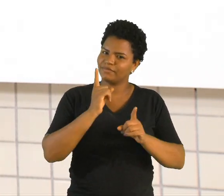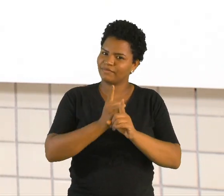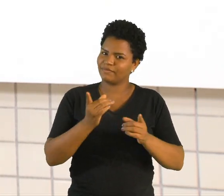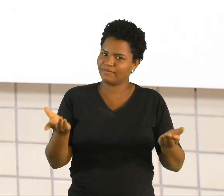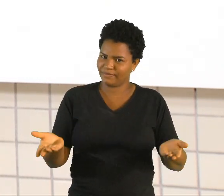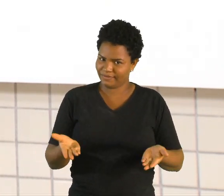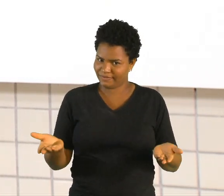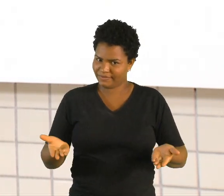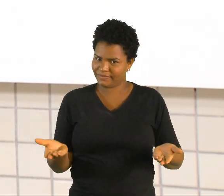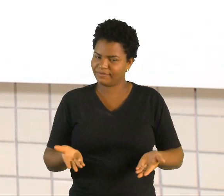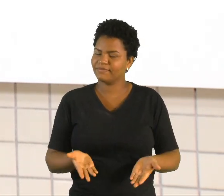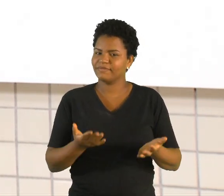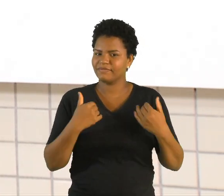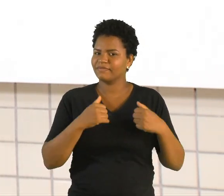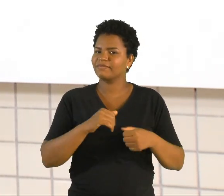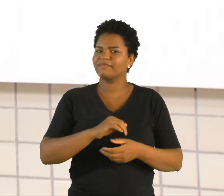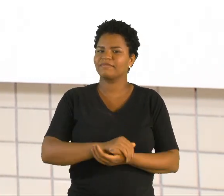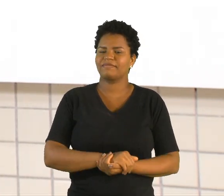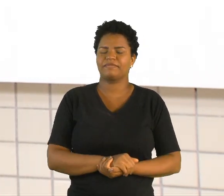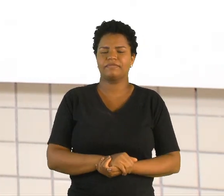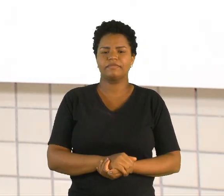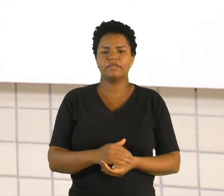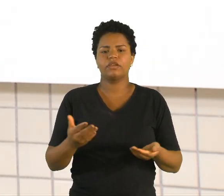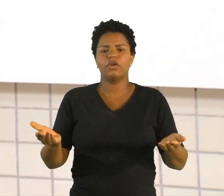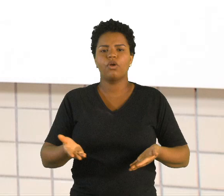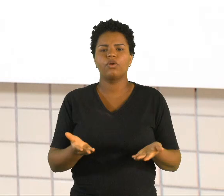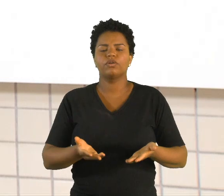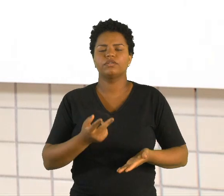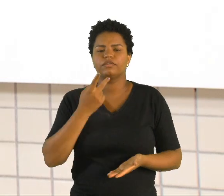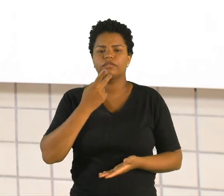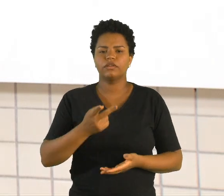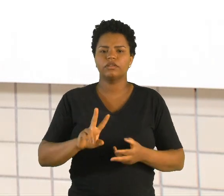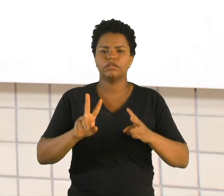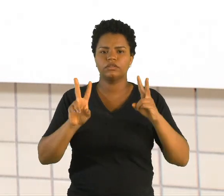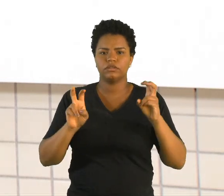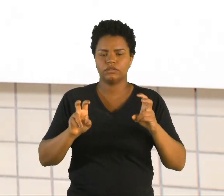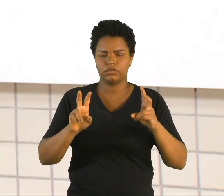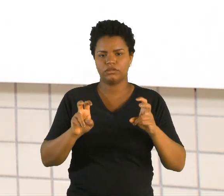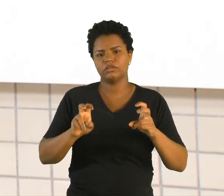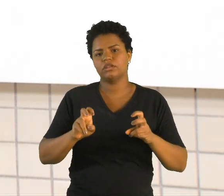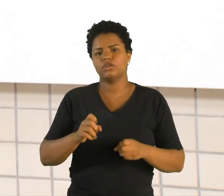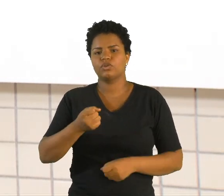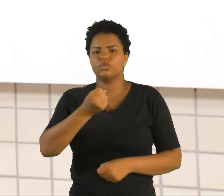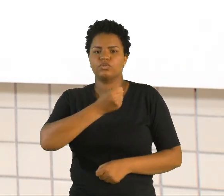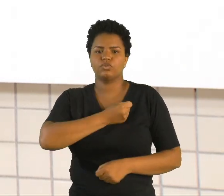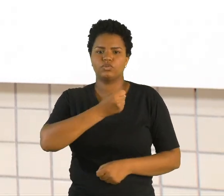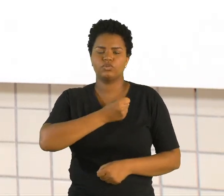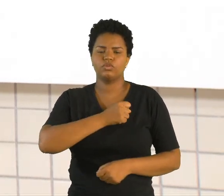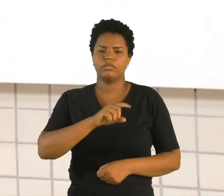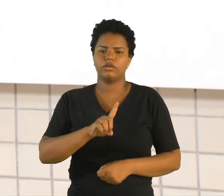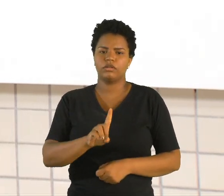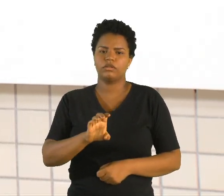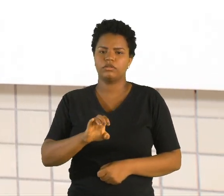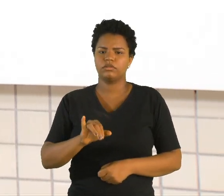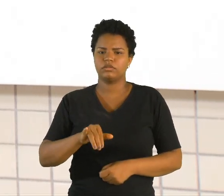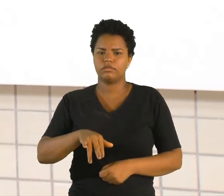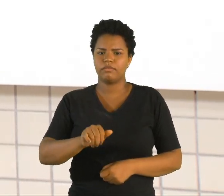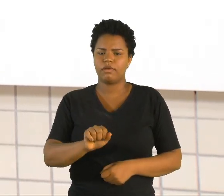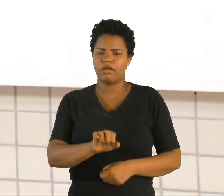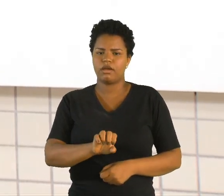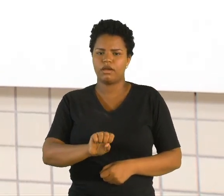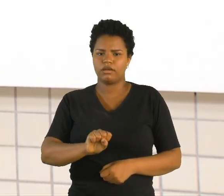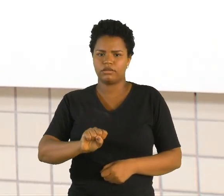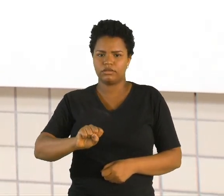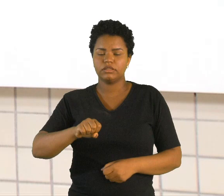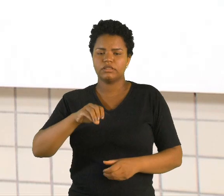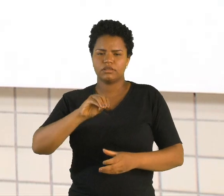hoje? Vamos, né? Bom, hoje nós vamos falar sobre os números decimais dentro da reta numérica. Como é